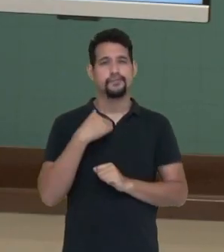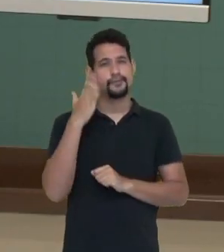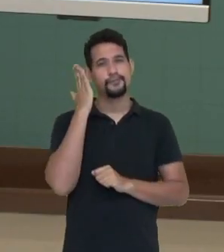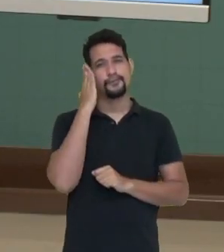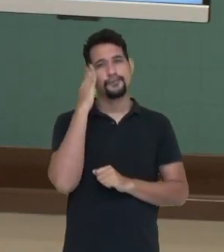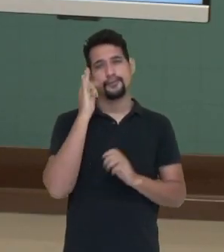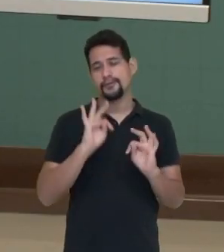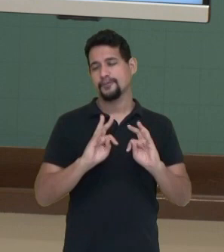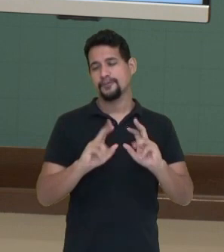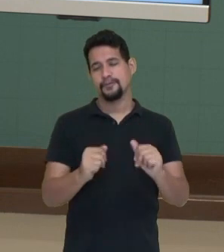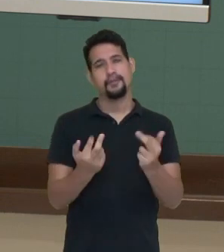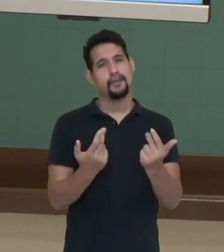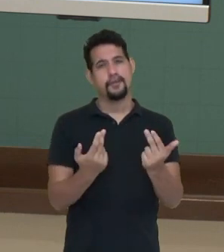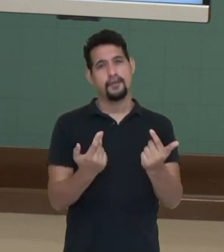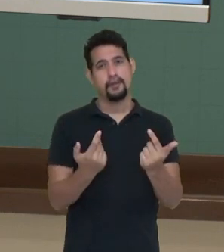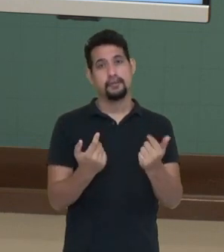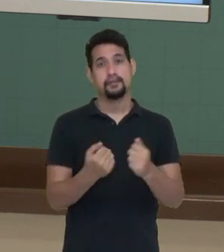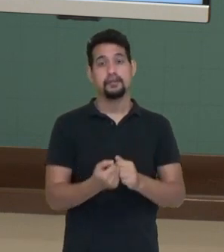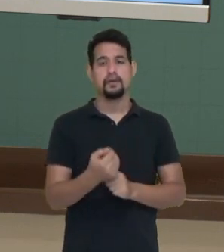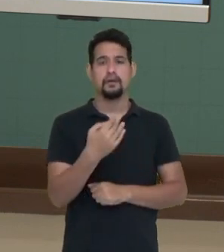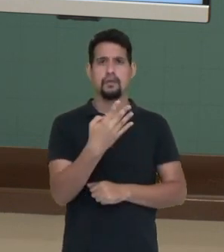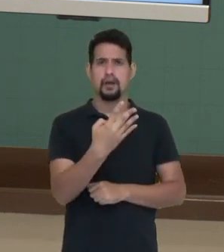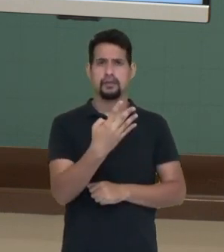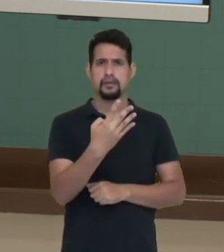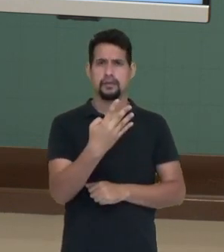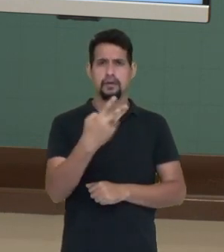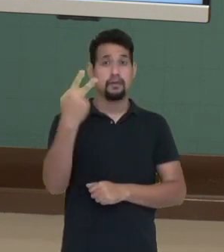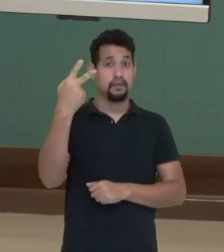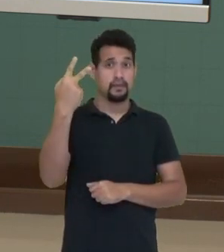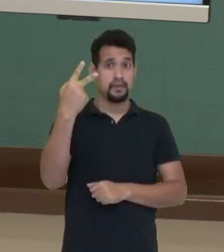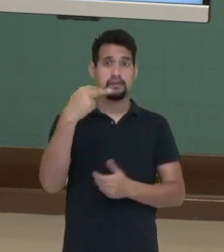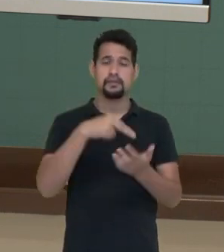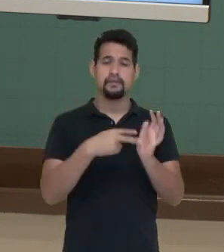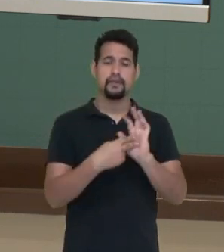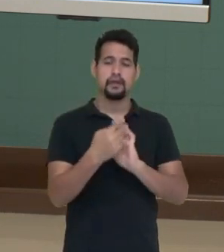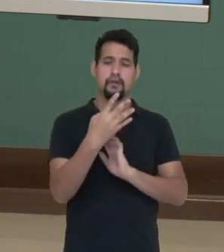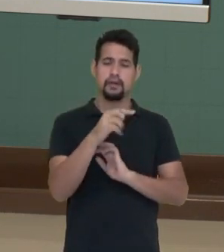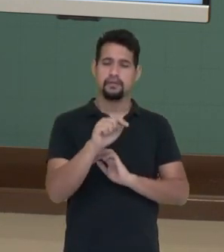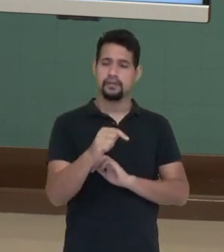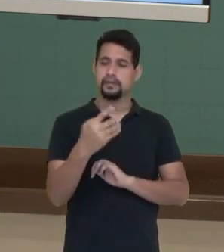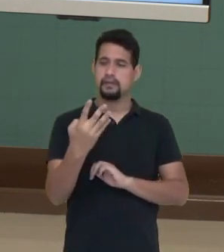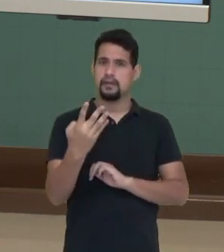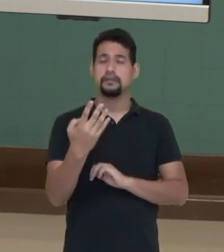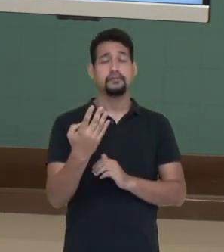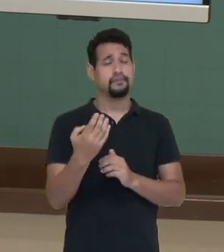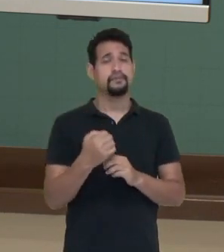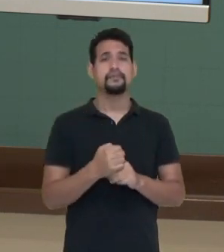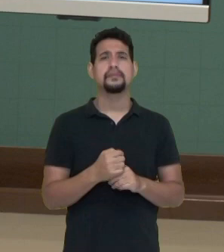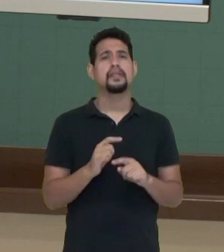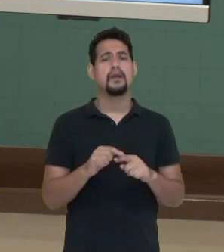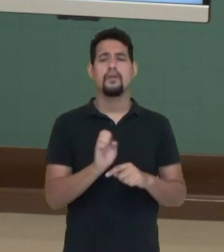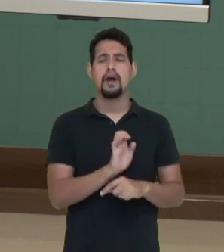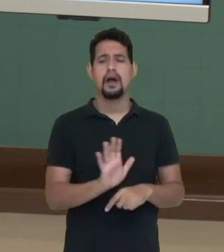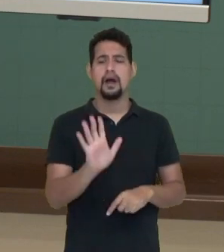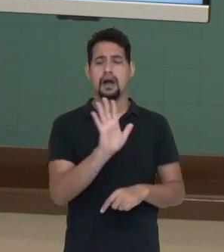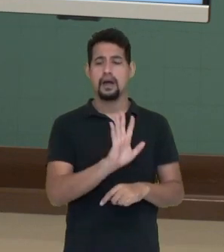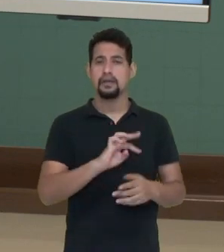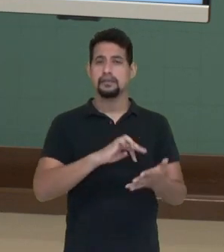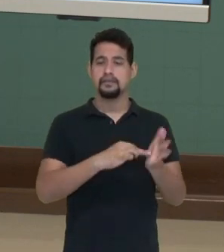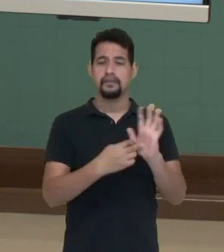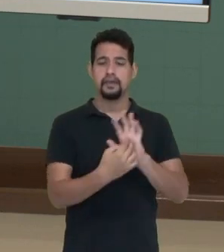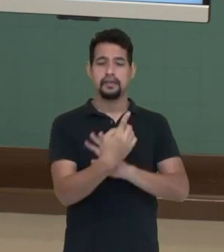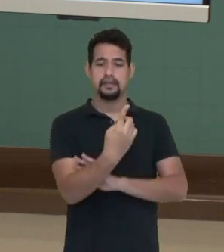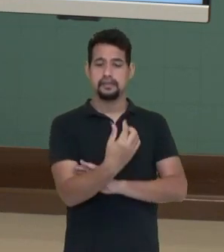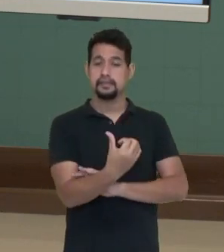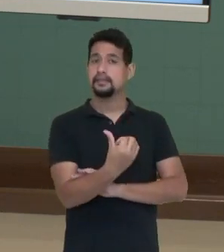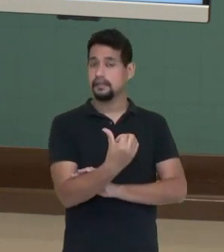são iguais. Então, vai ser 4 ao quadrado, que é 4 vezes 4. Então, a área seria 16.